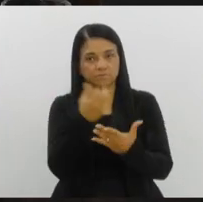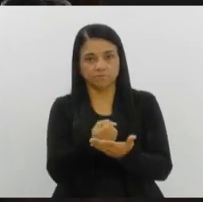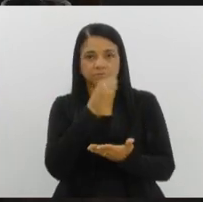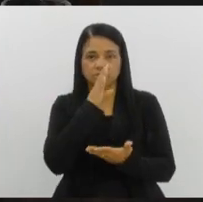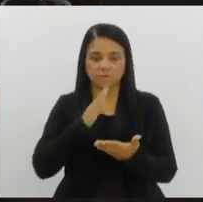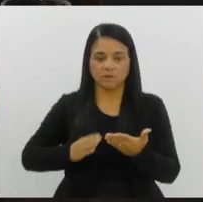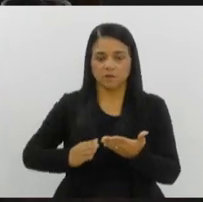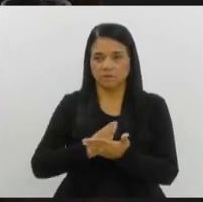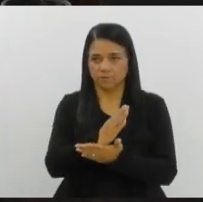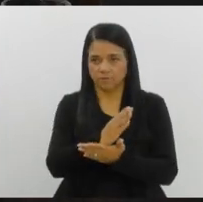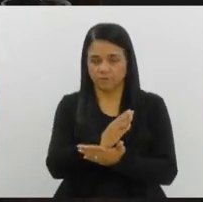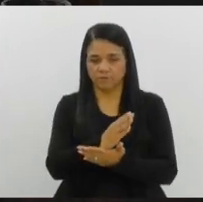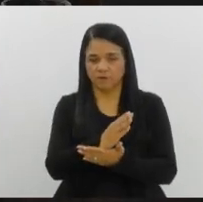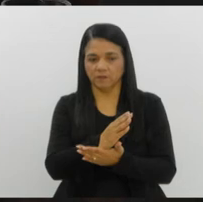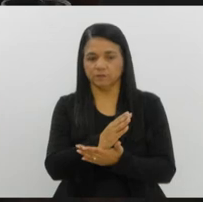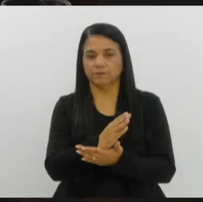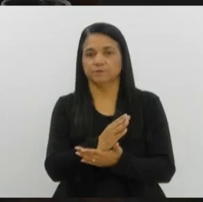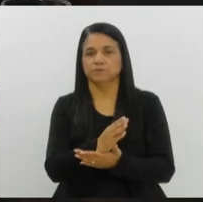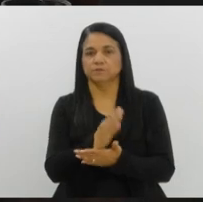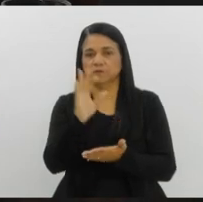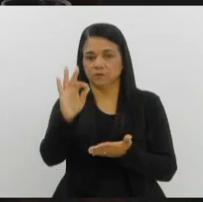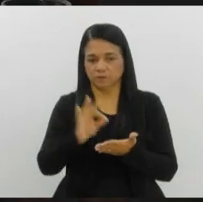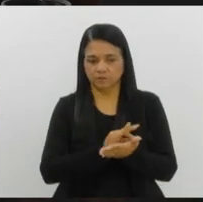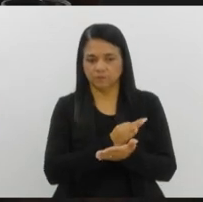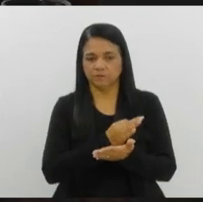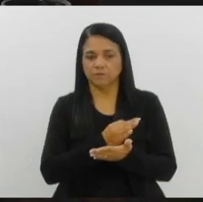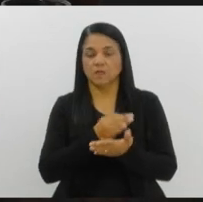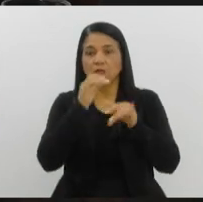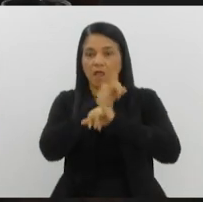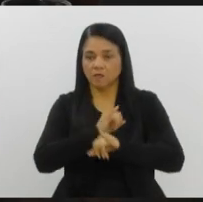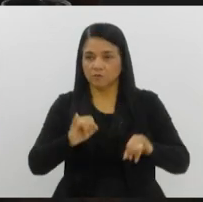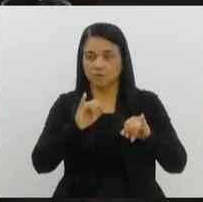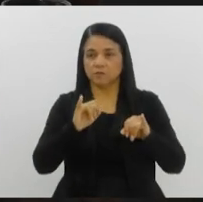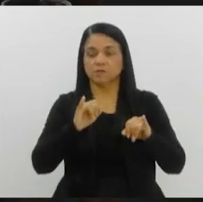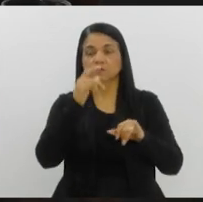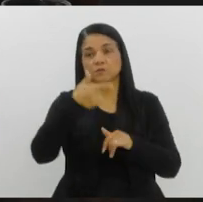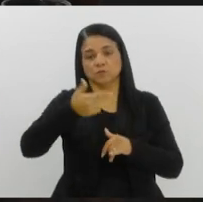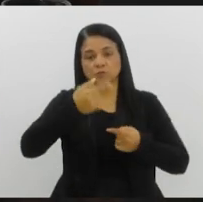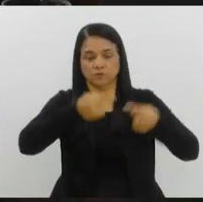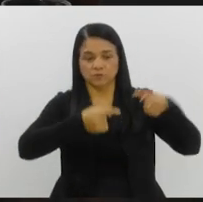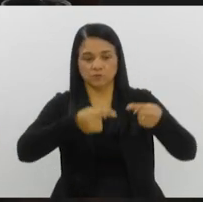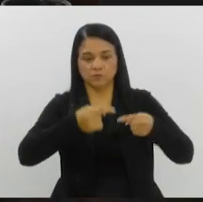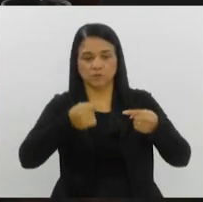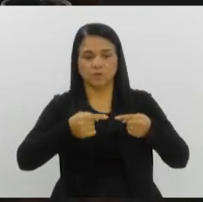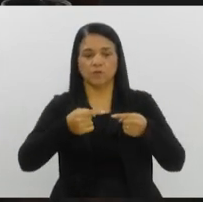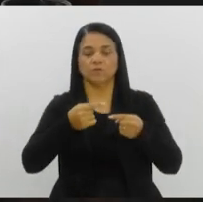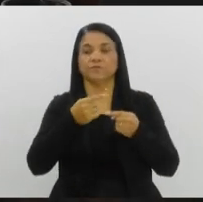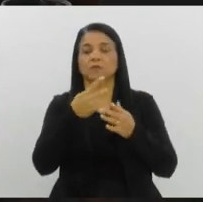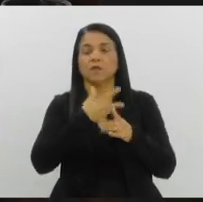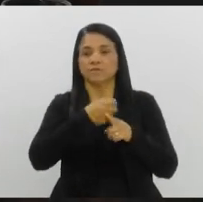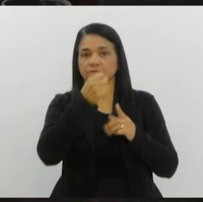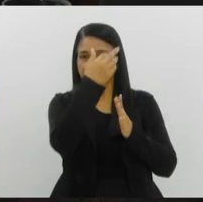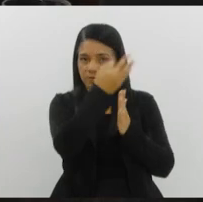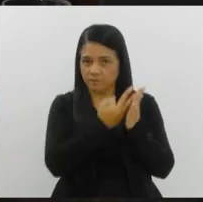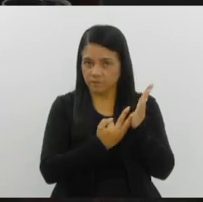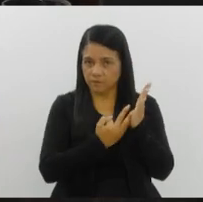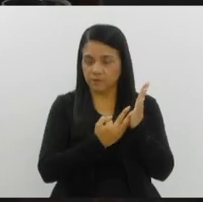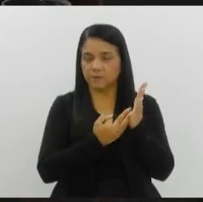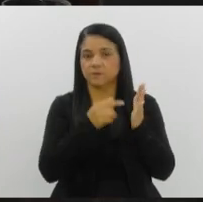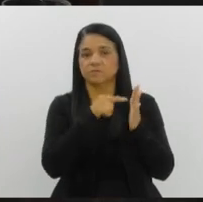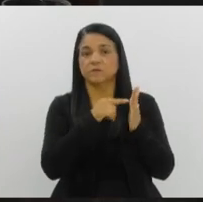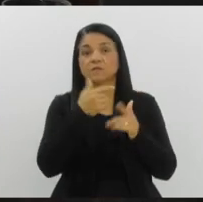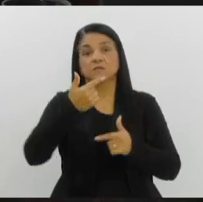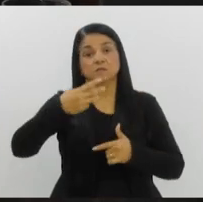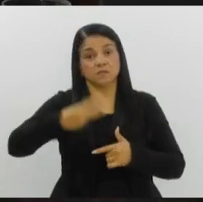aprovam, permaneçam como estão. Aprovado, vai autógrafo. Anuncio, em segunda discussão, redação do vencido a ser emendado, terceiro dia,